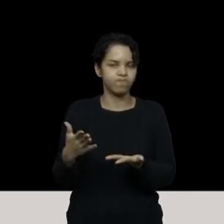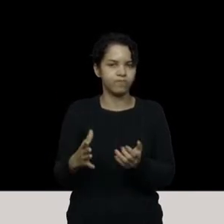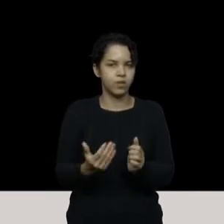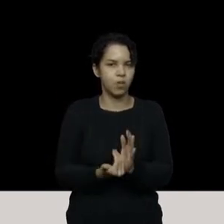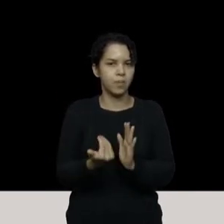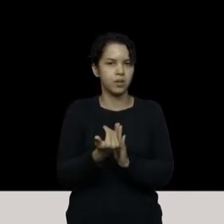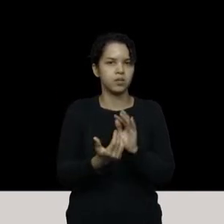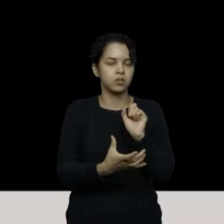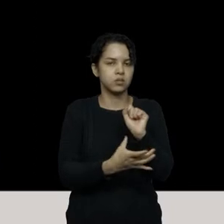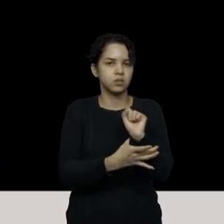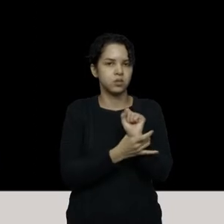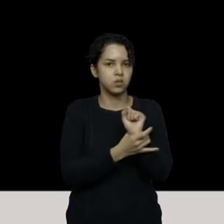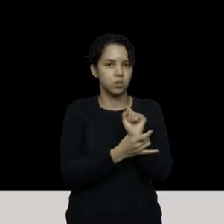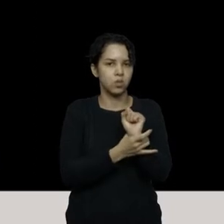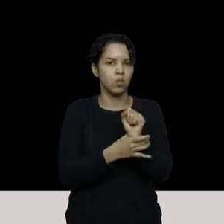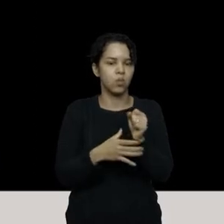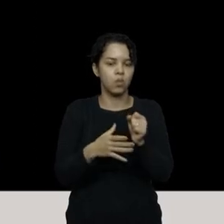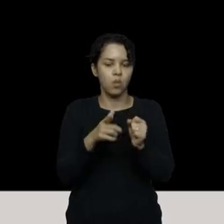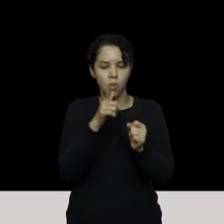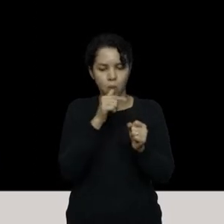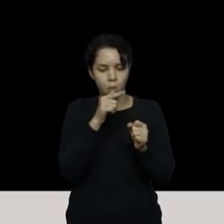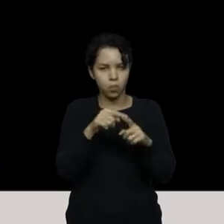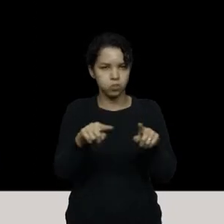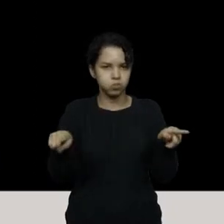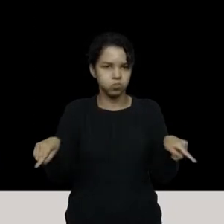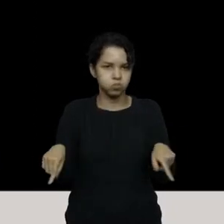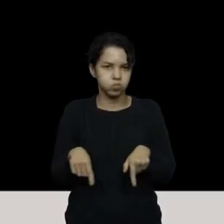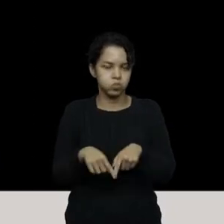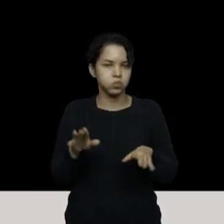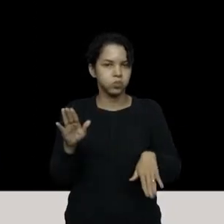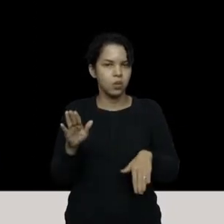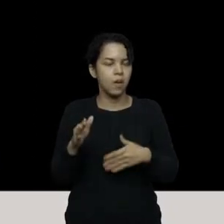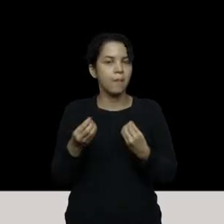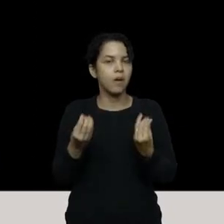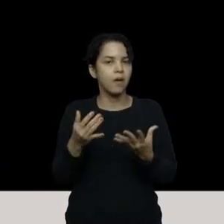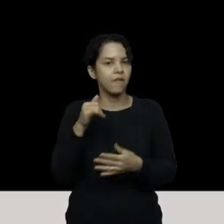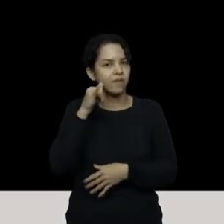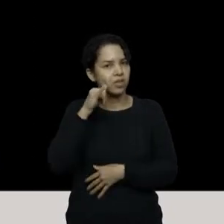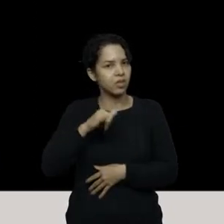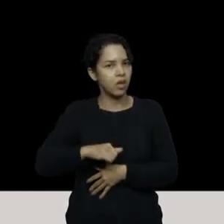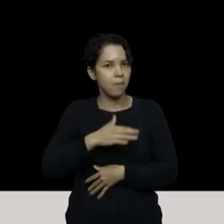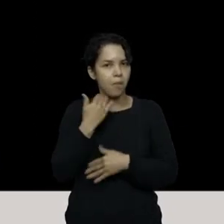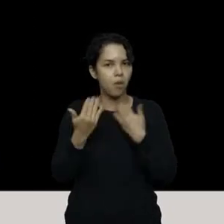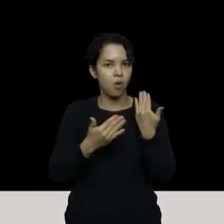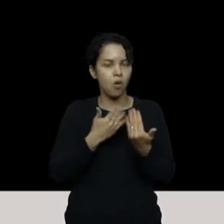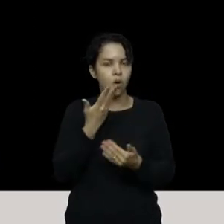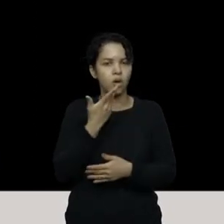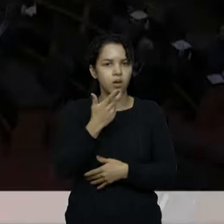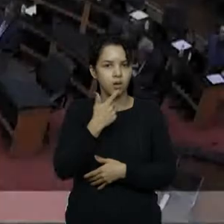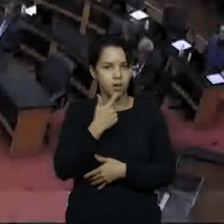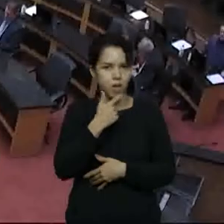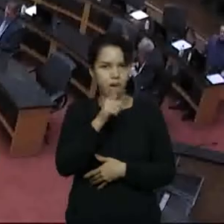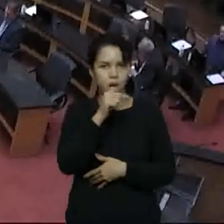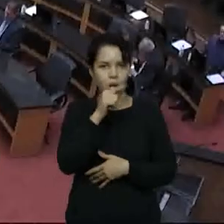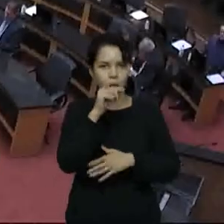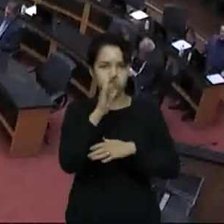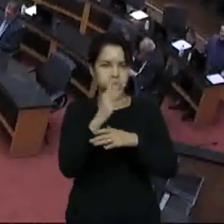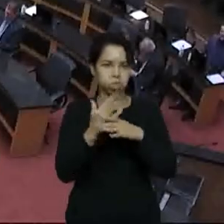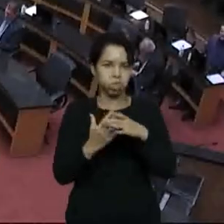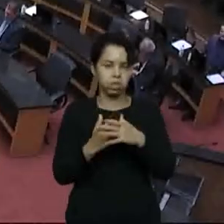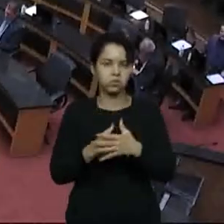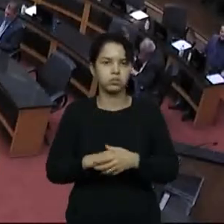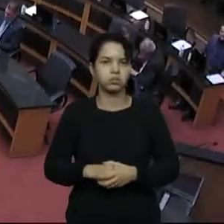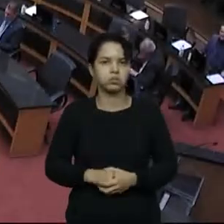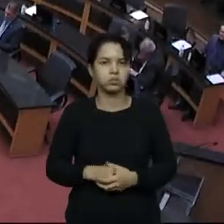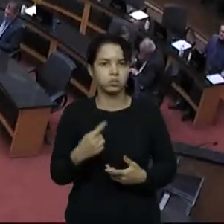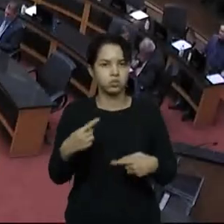em piscinas com a finalidade de evitar morte de crianças por afogamento para discutir